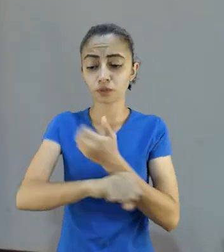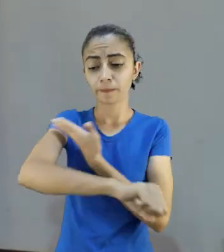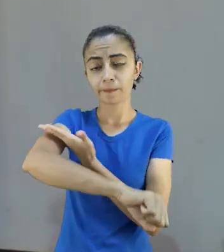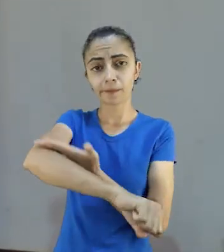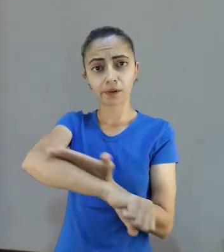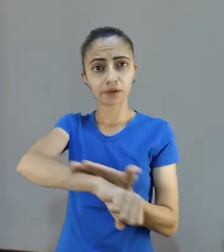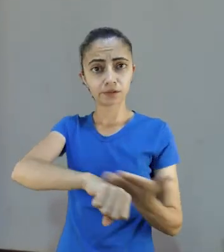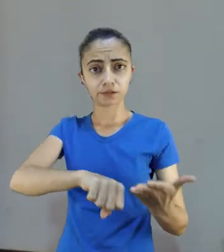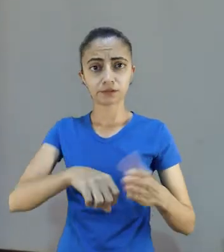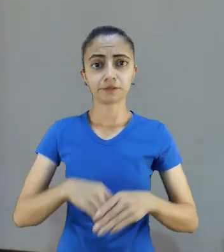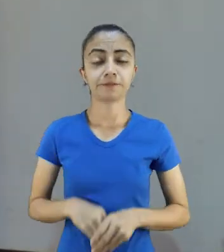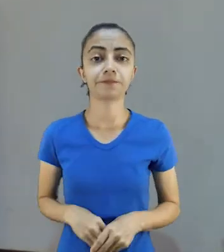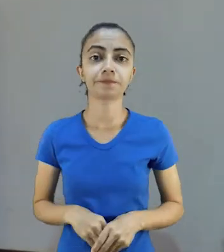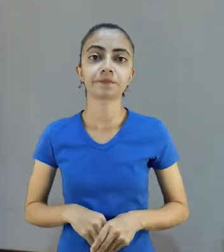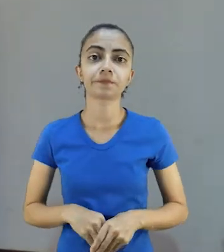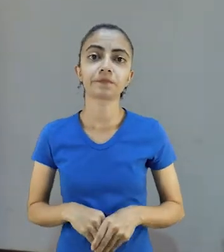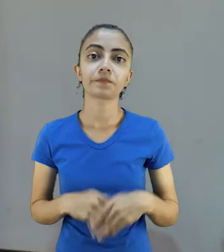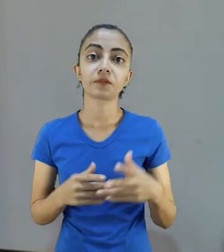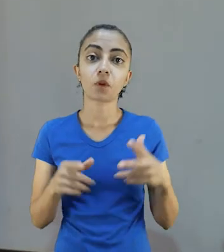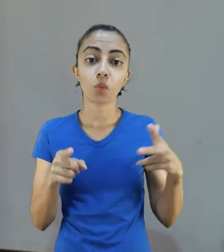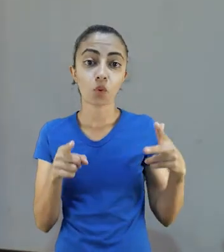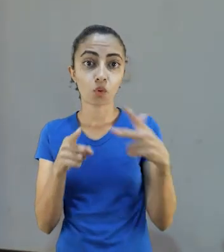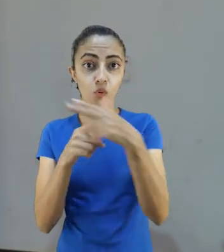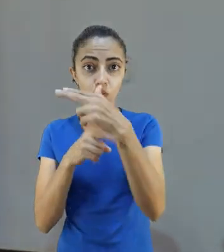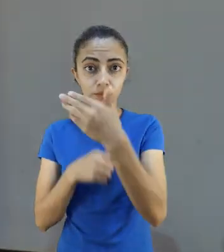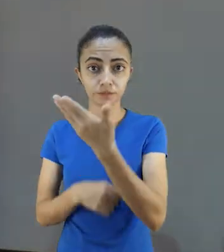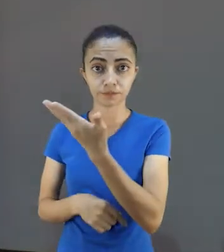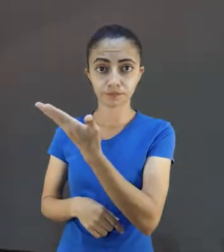Aí é só cortar. Aí eu venho.